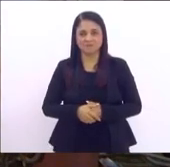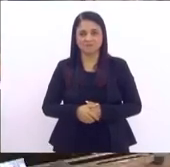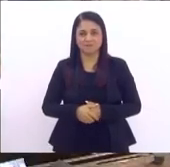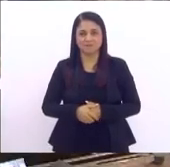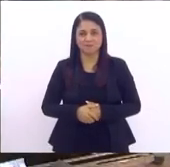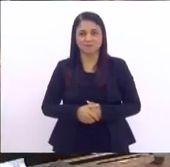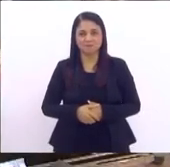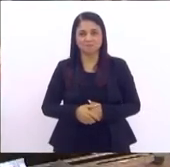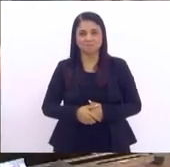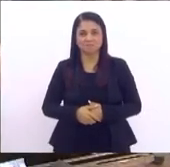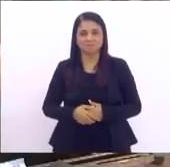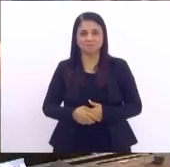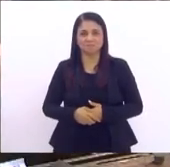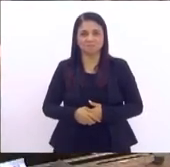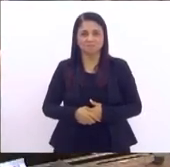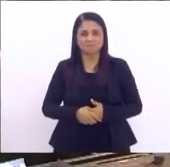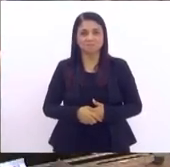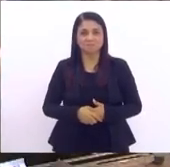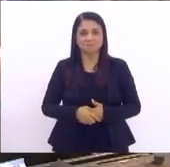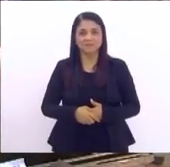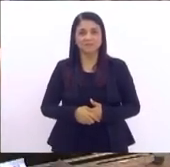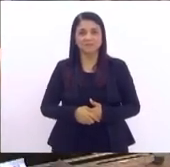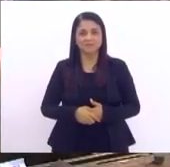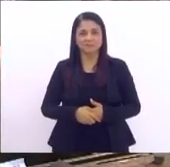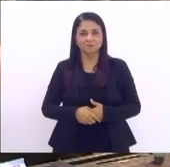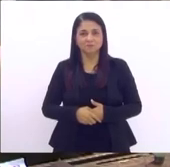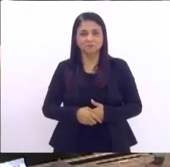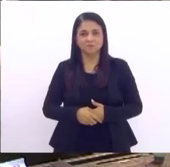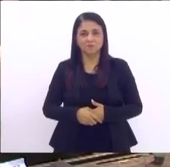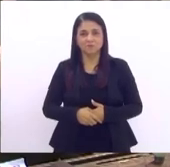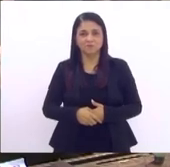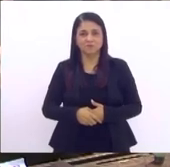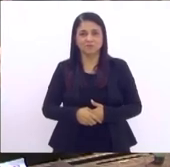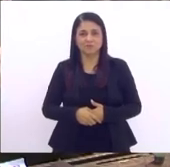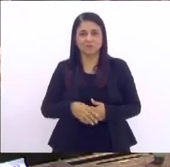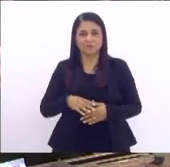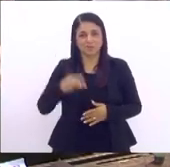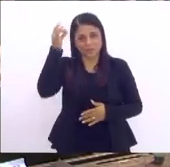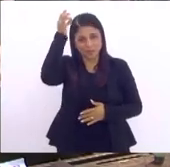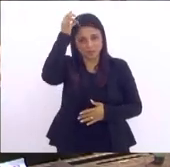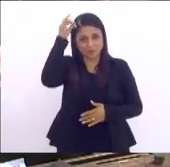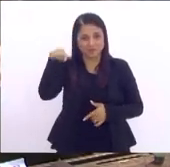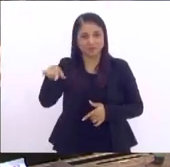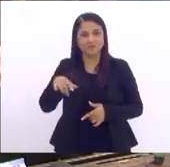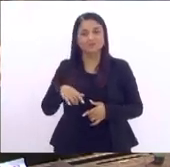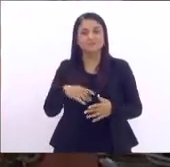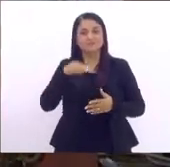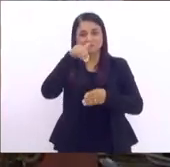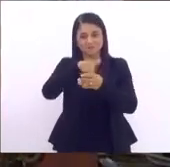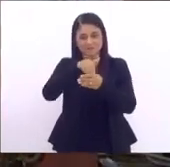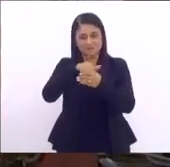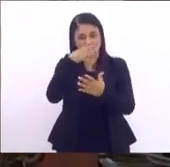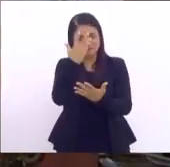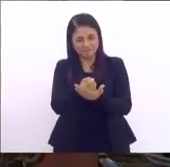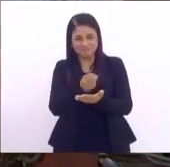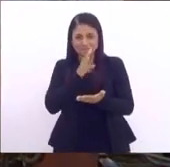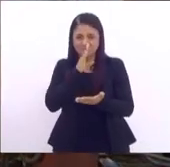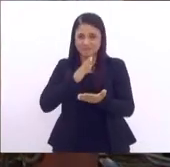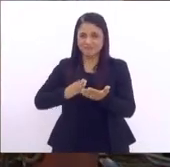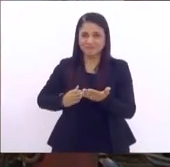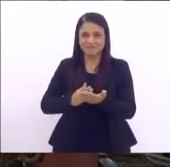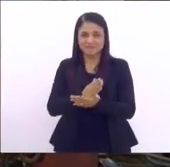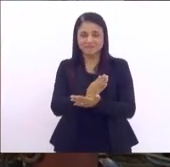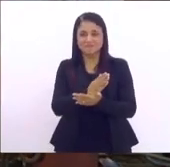São os espíritos. Em votação. Senhores que aprovam, permaneçam como estão.